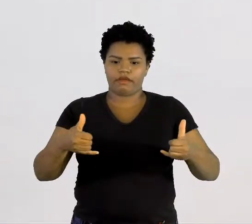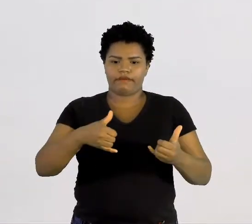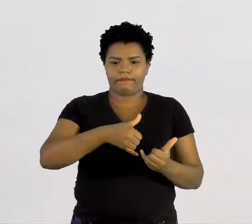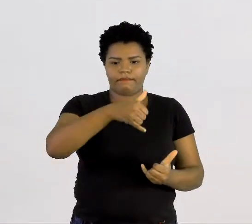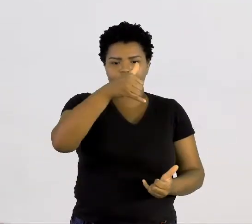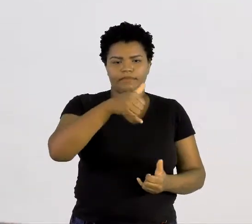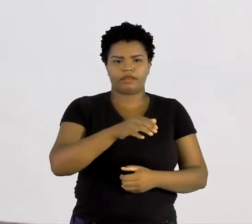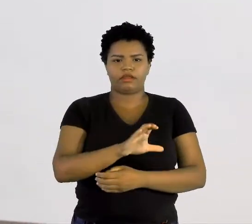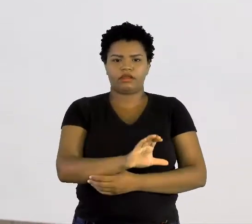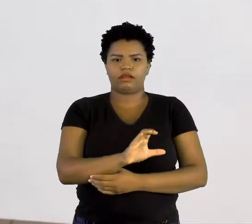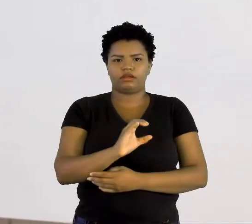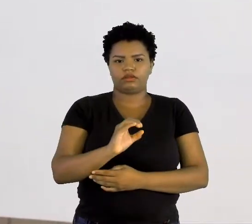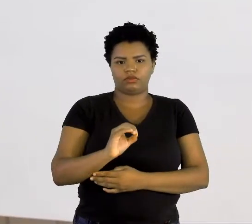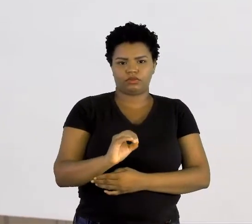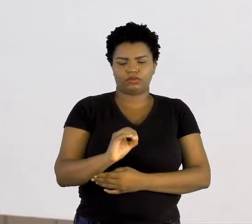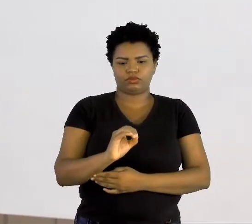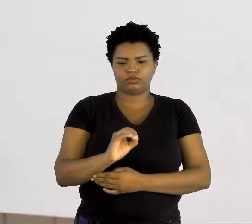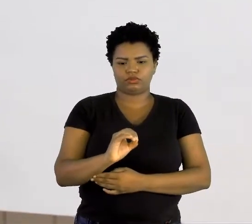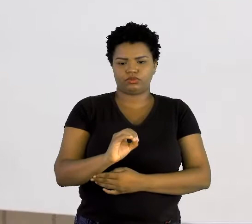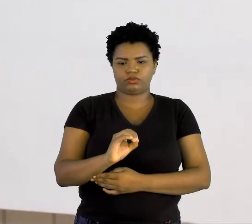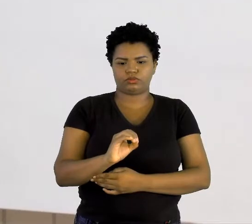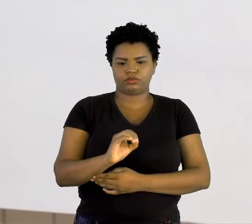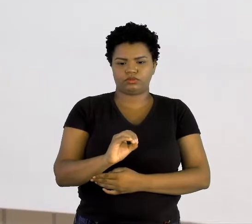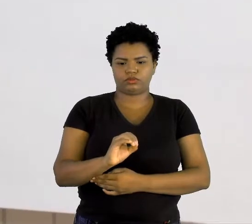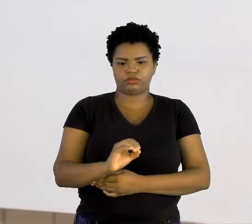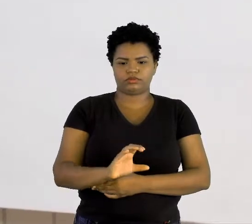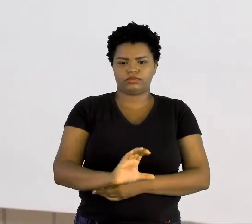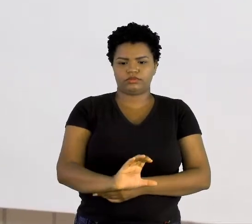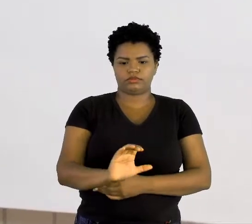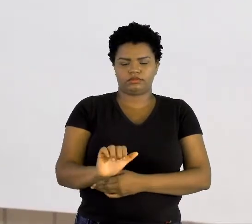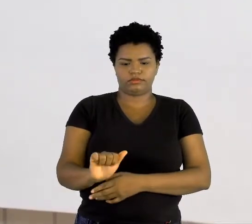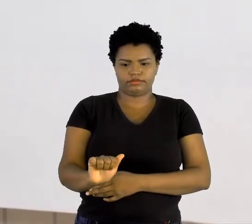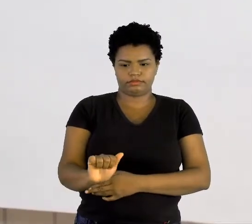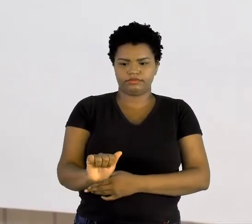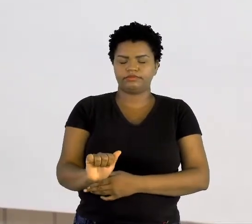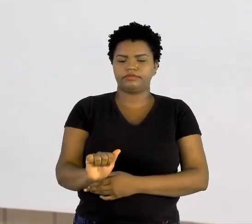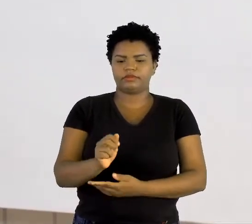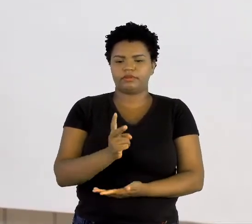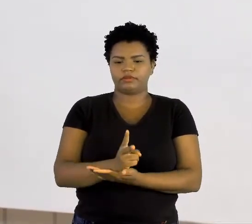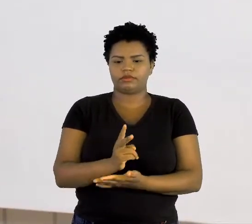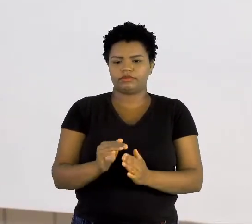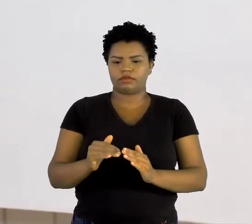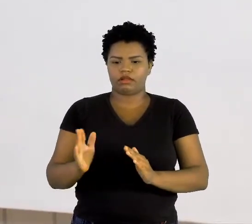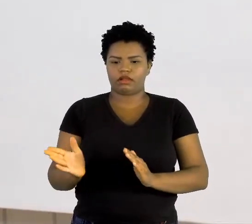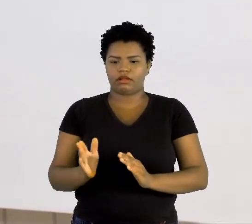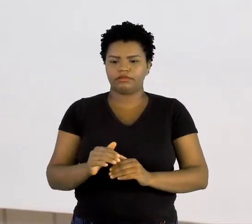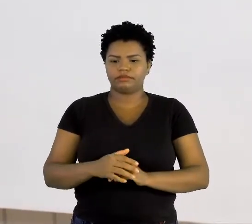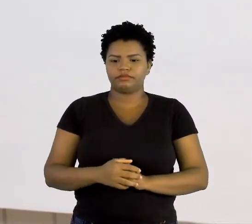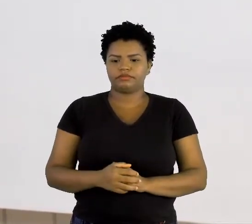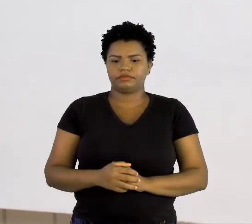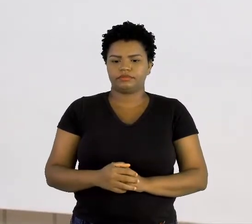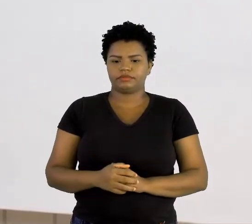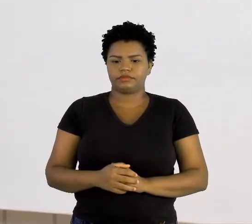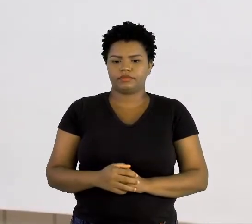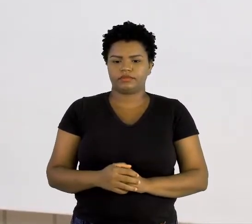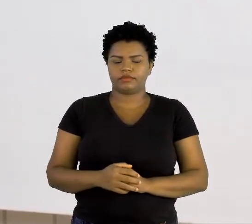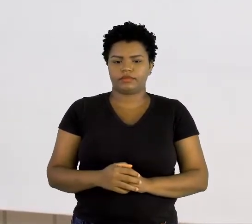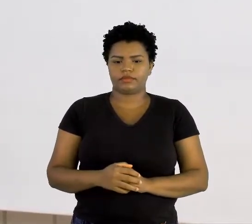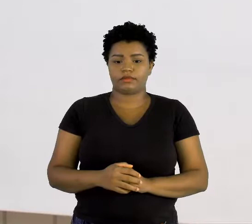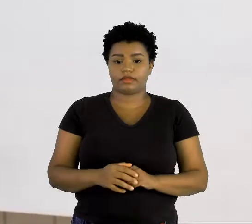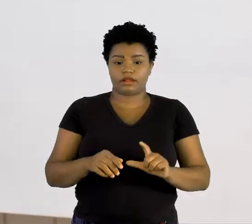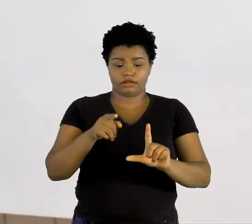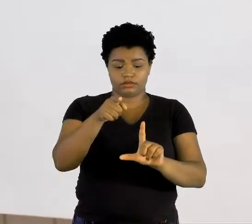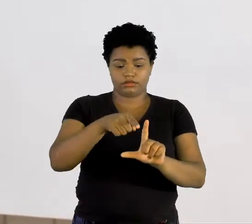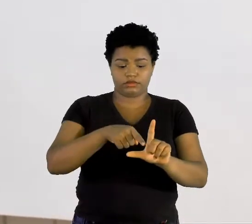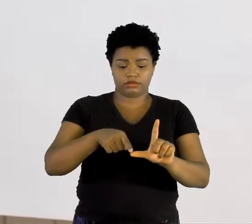Cateto oposto, cateto adjacente, ou seja, está no mesmo lado. E a reta que não ajuda a formar o